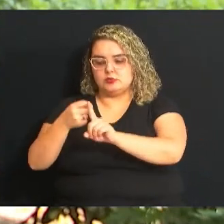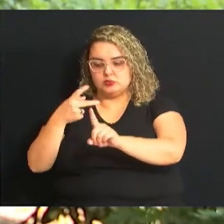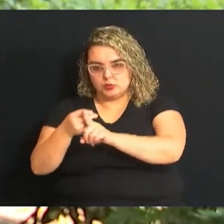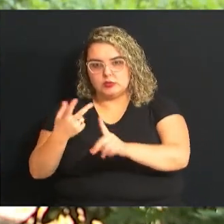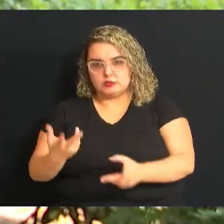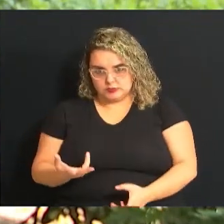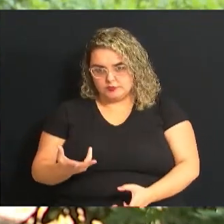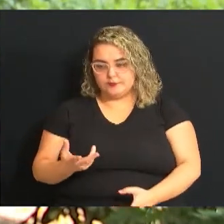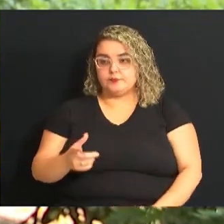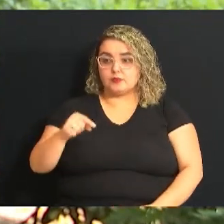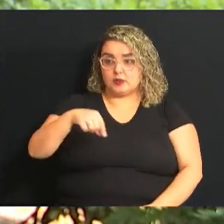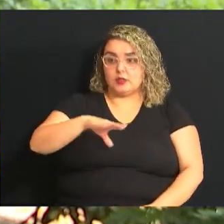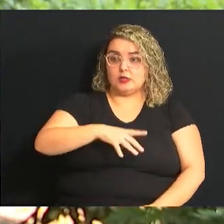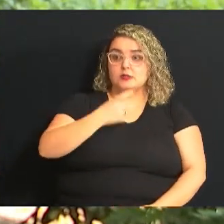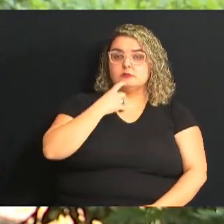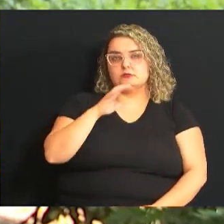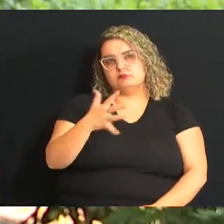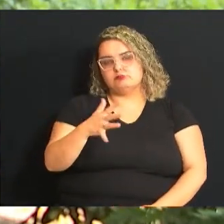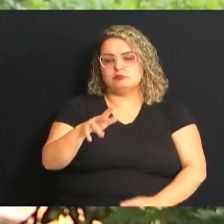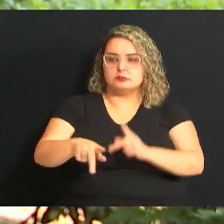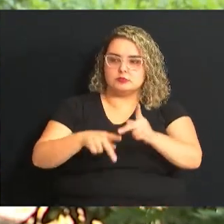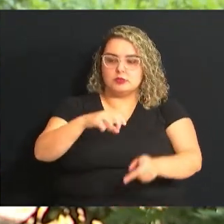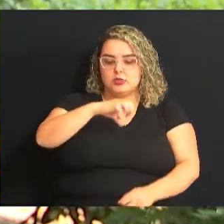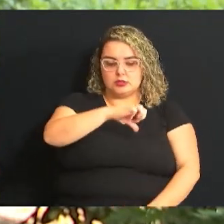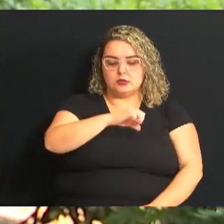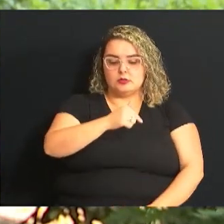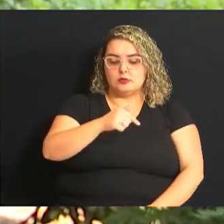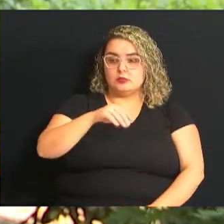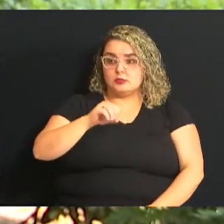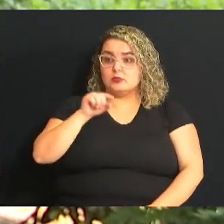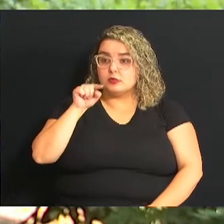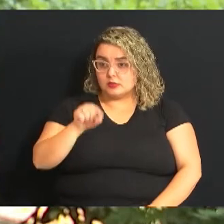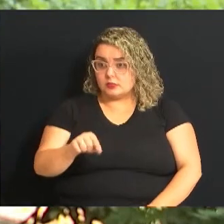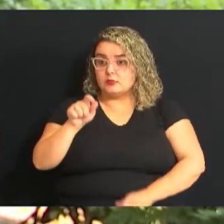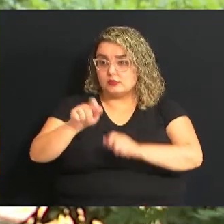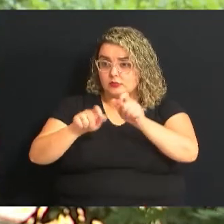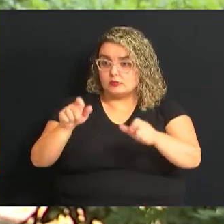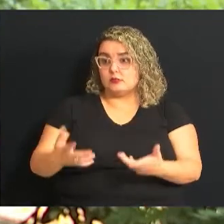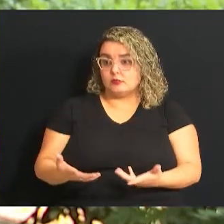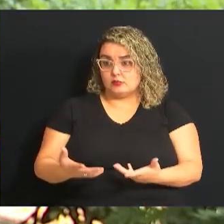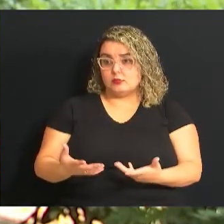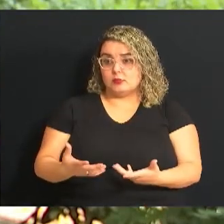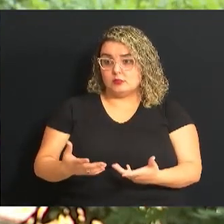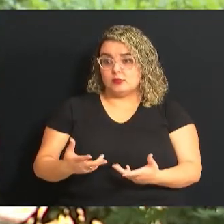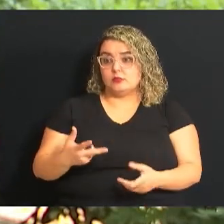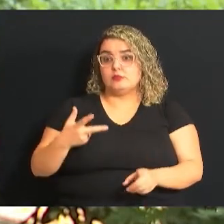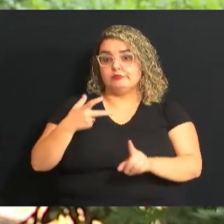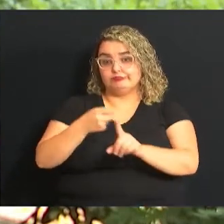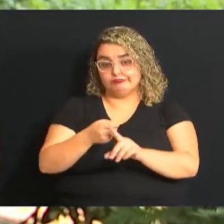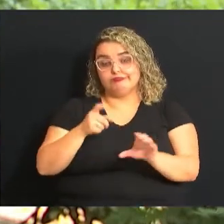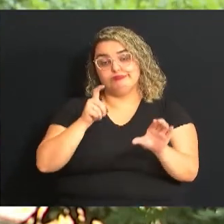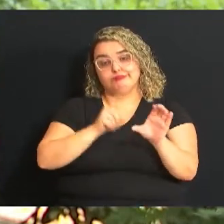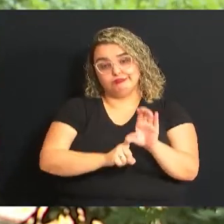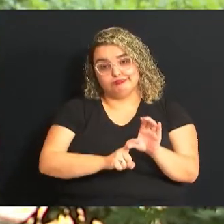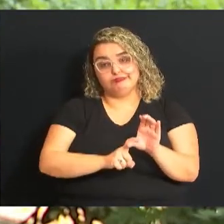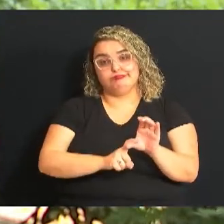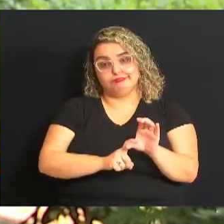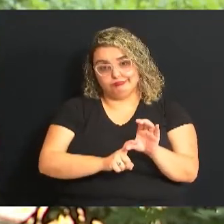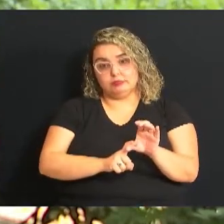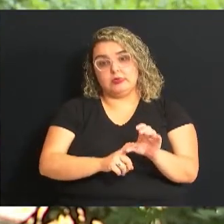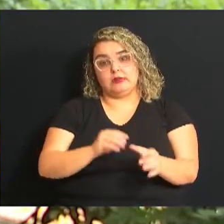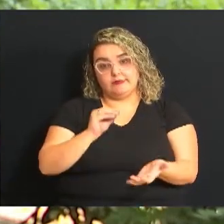uma população de mais ou menos 970 mil pessoas que estão com essas doses pendentes. Olha aí, gente, é